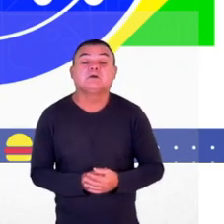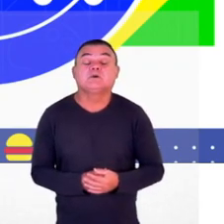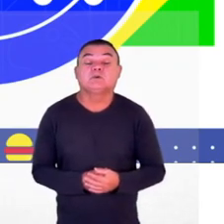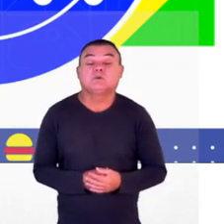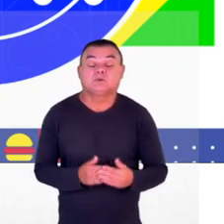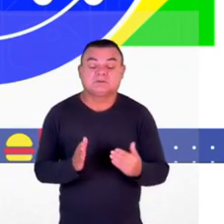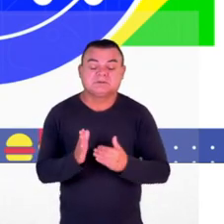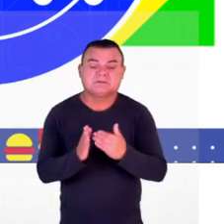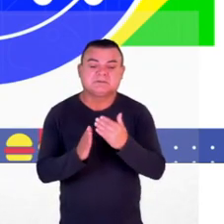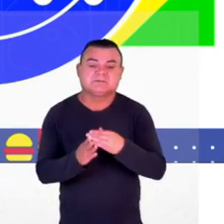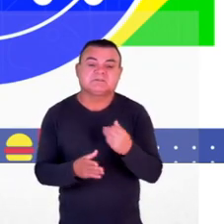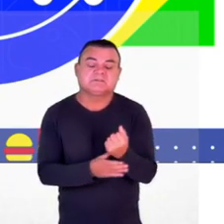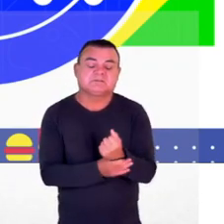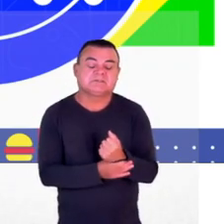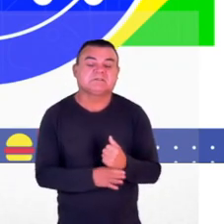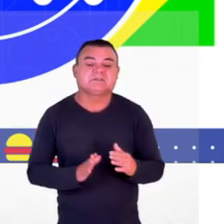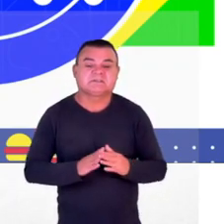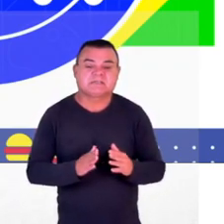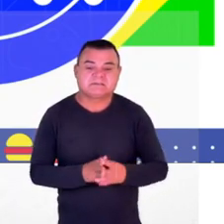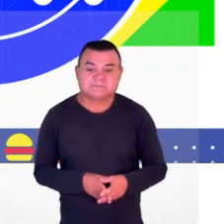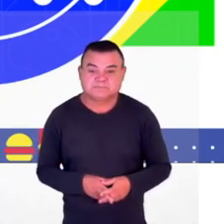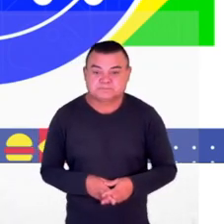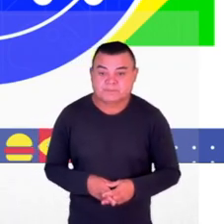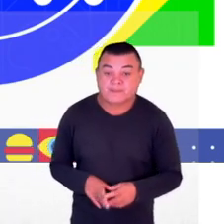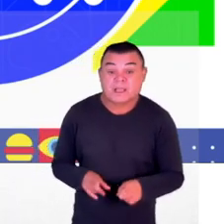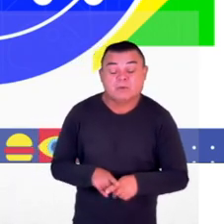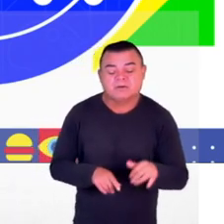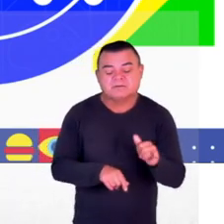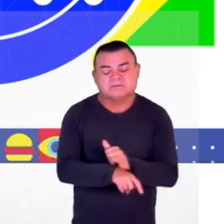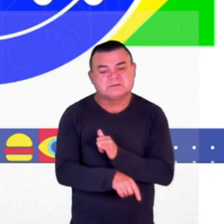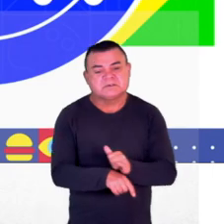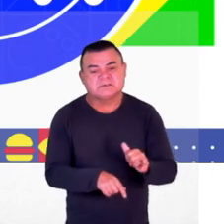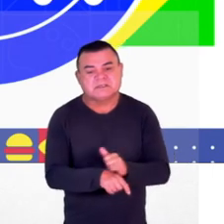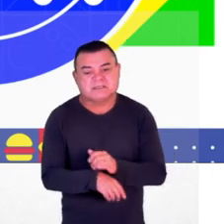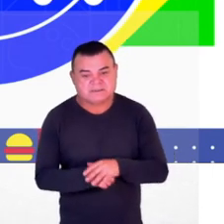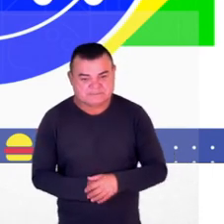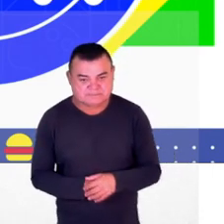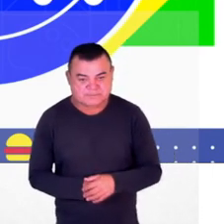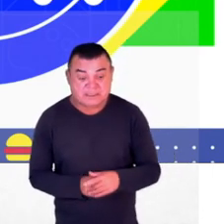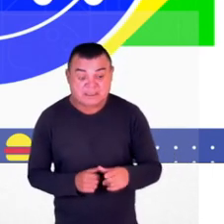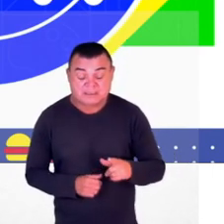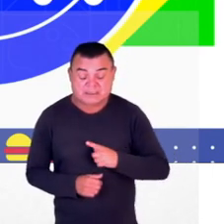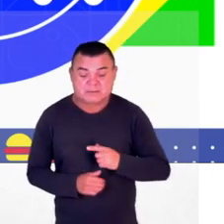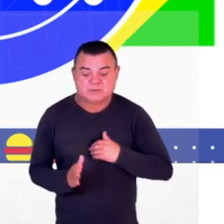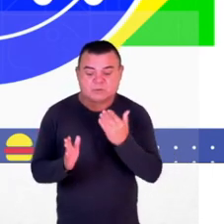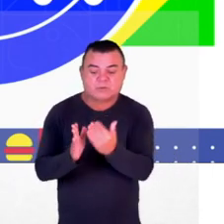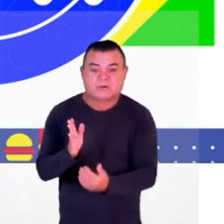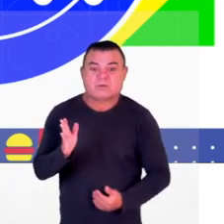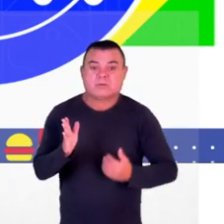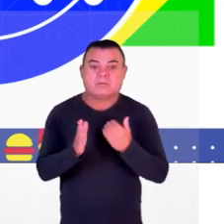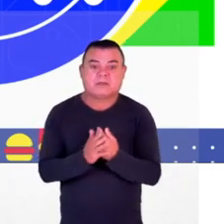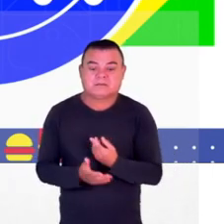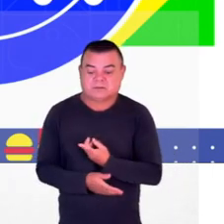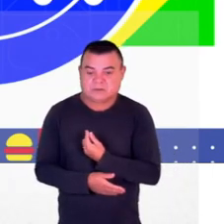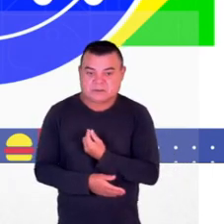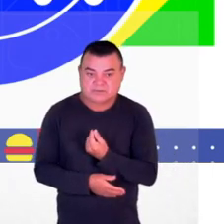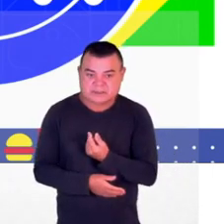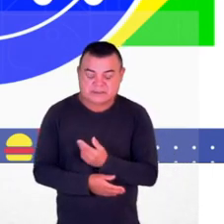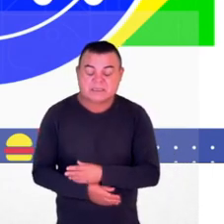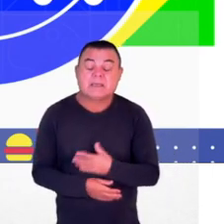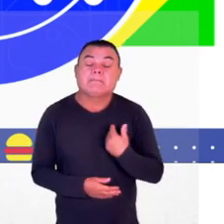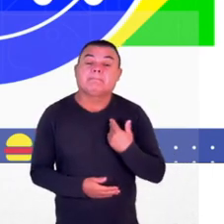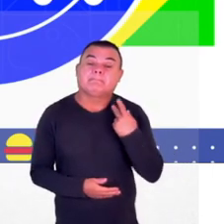estratégias principais do plano então Eh temos aqui o aumento da renda disponível para composição de